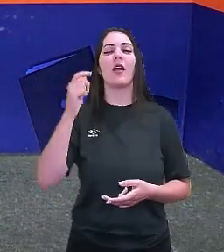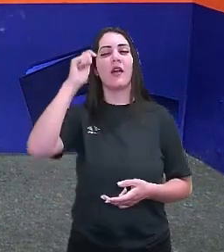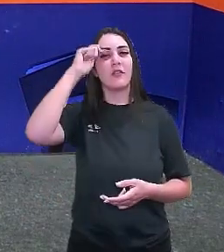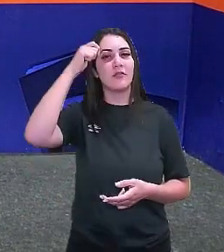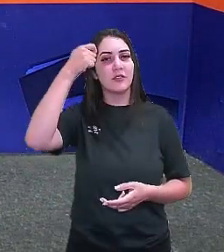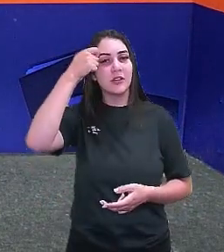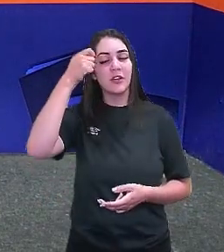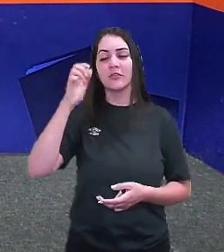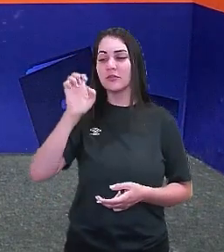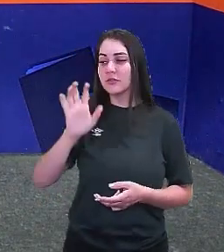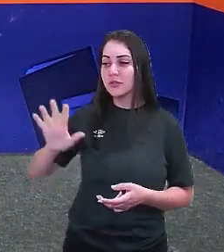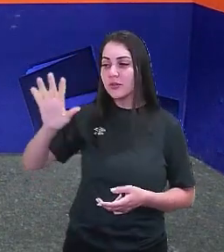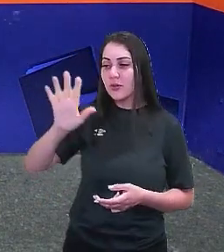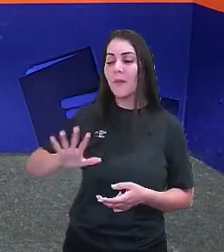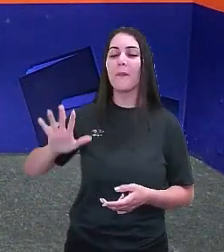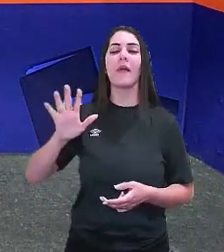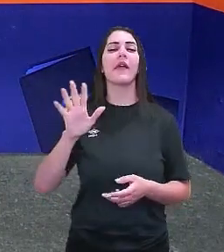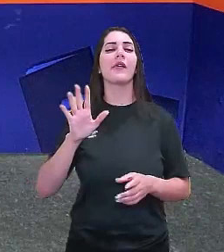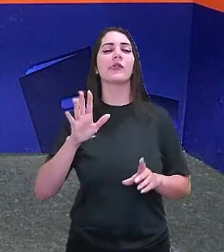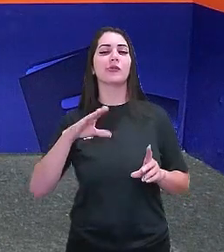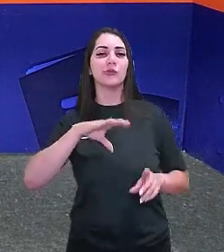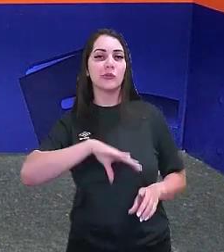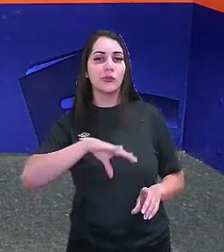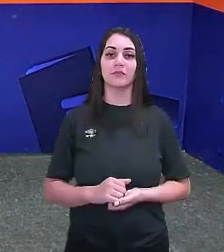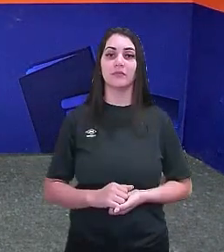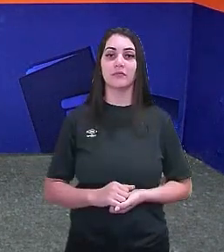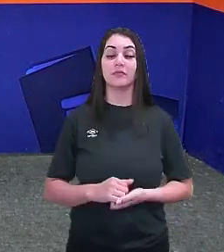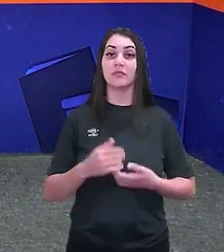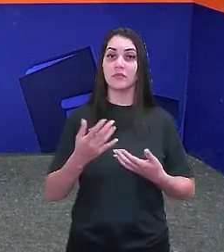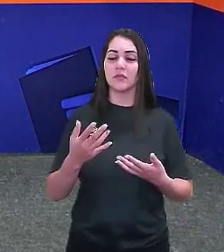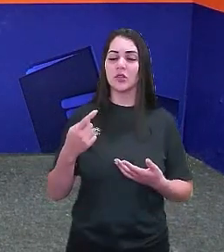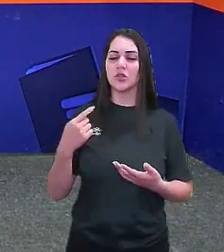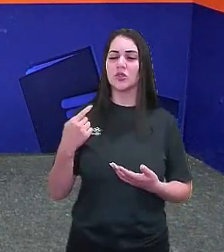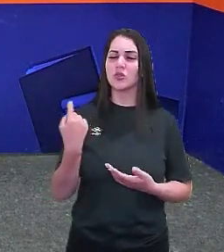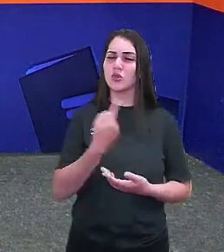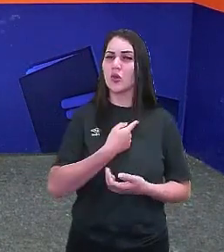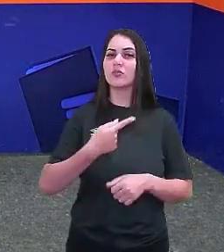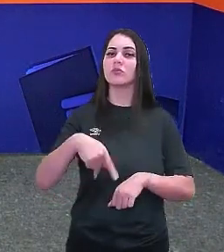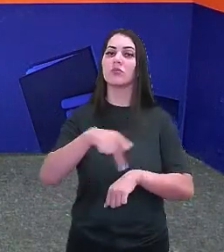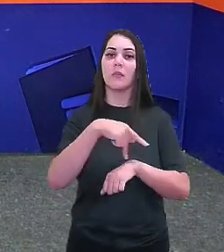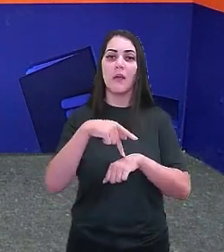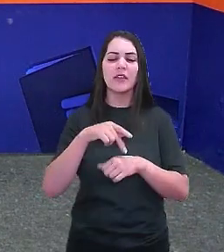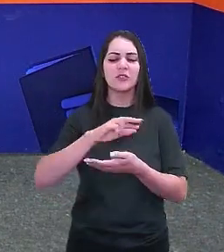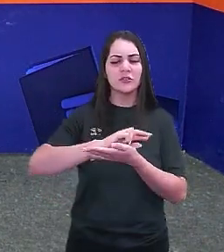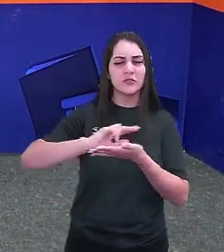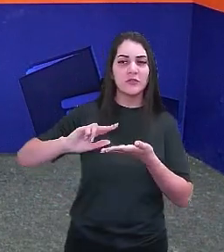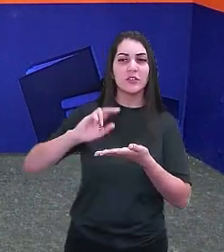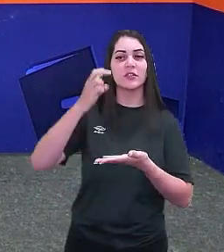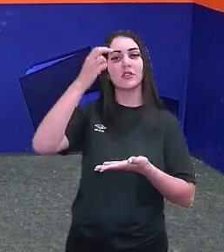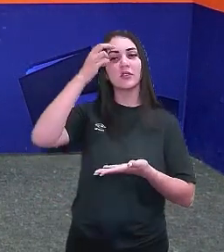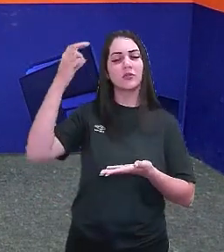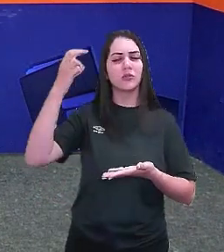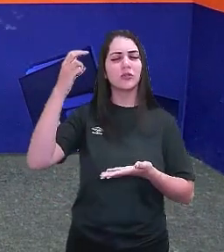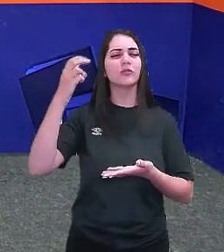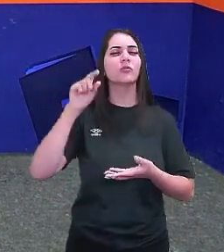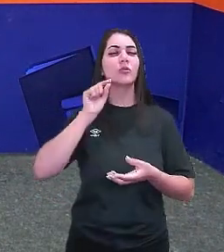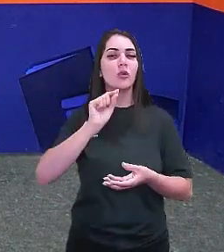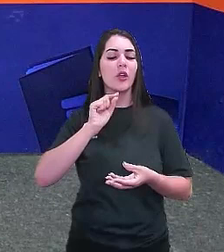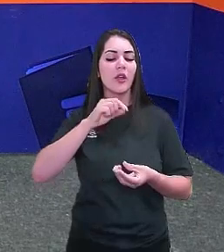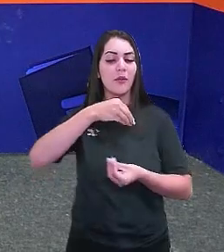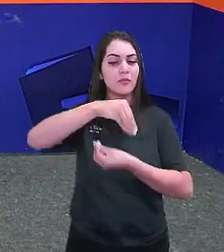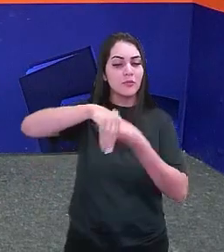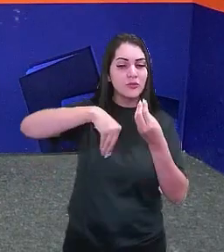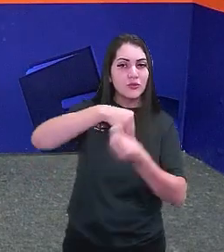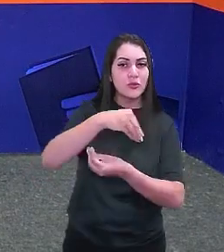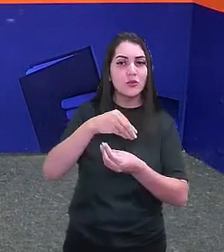os portugueses e os índios que eram nativos do nosso país. Somos um país multicultural, somos resultado dessa mistura, ou melhor,